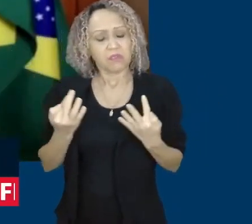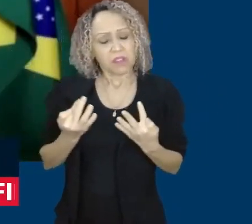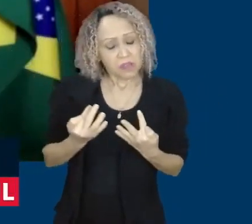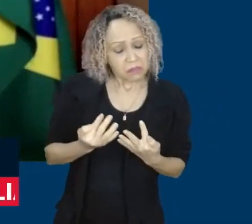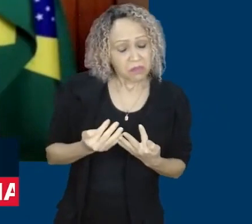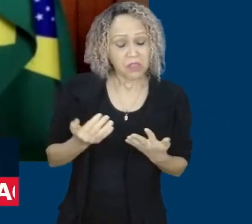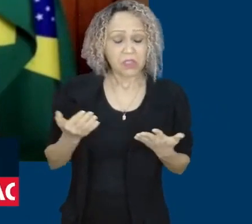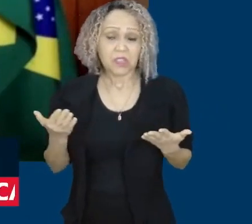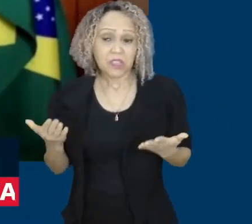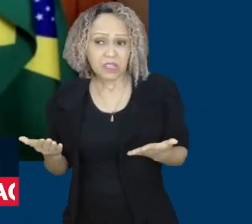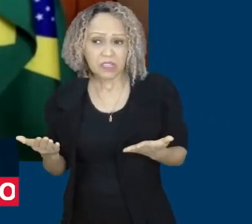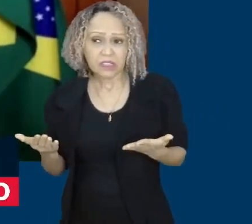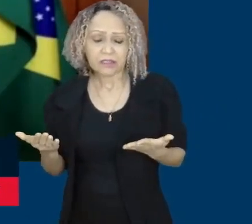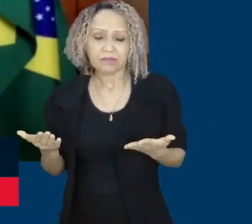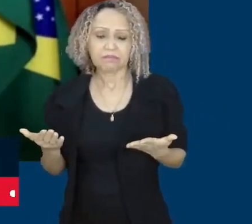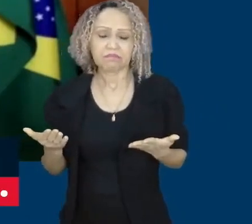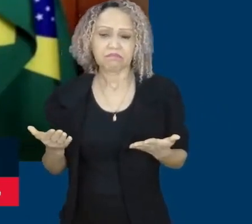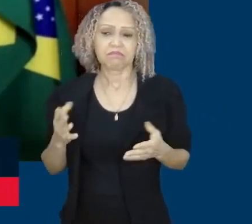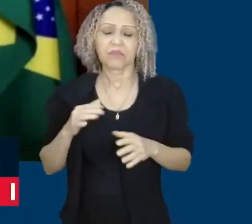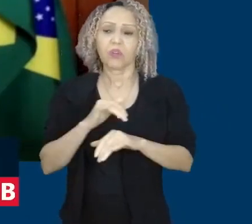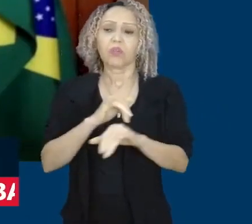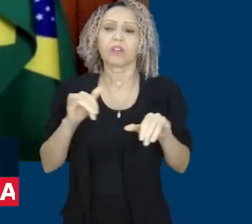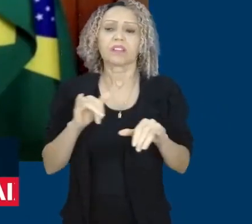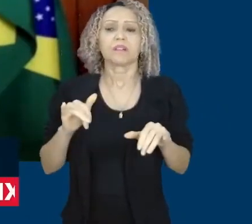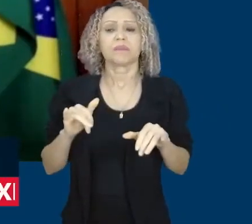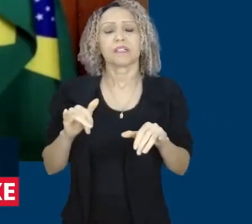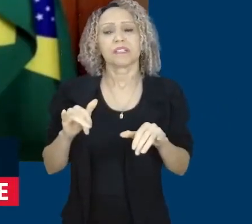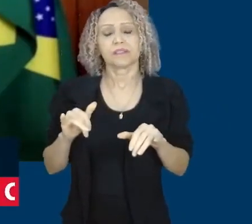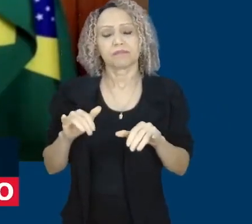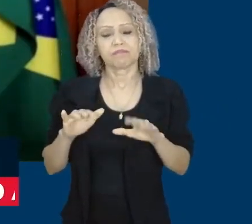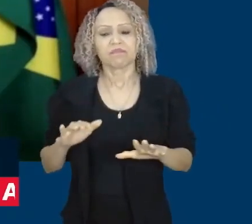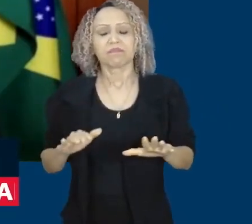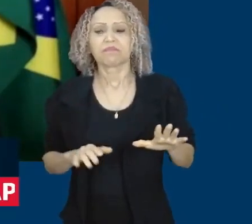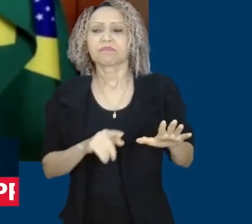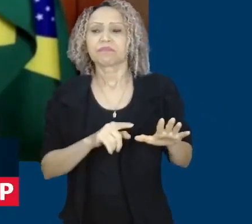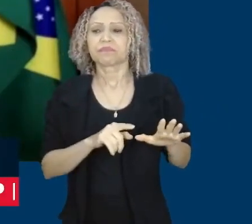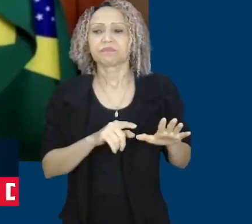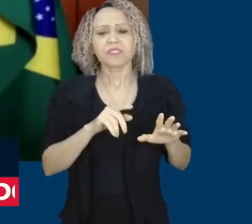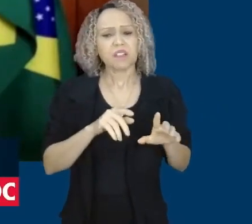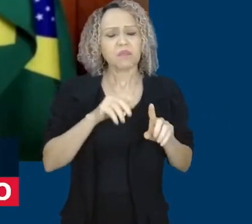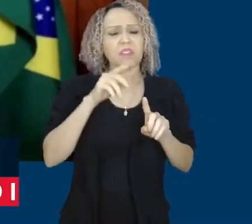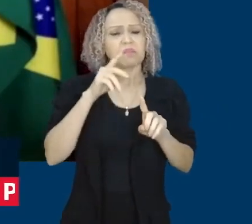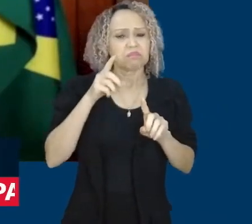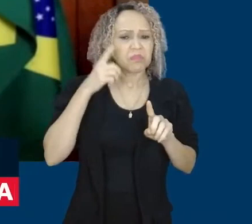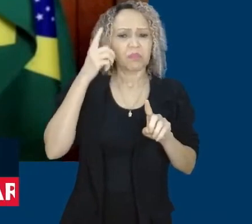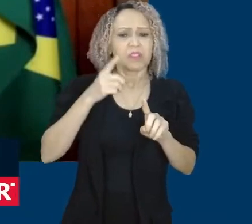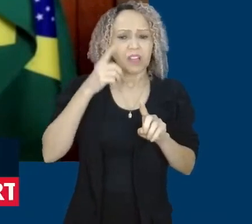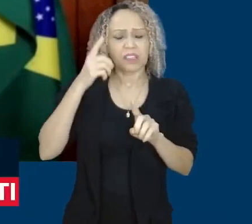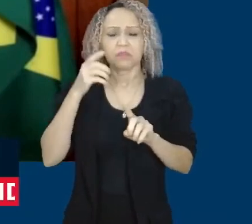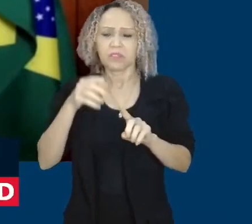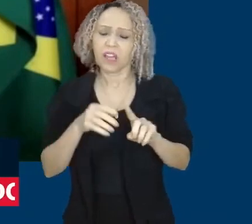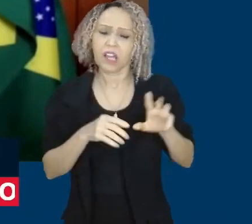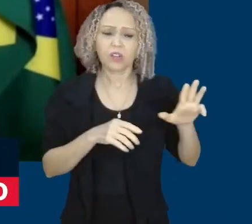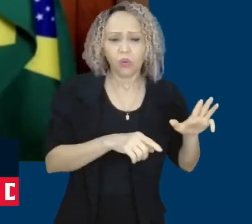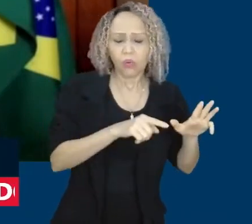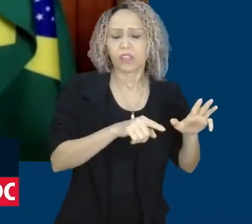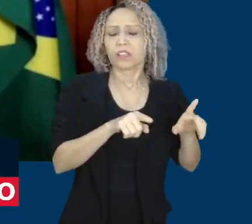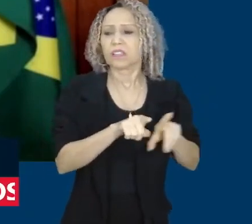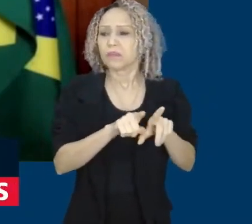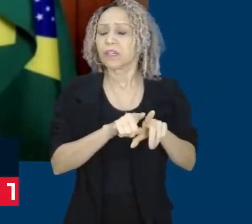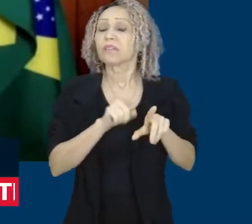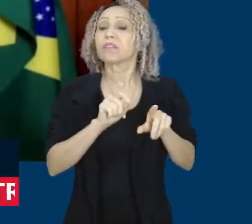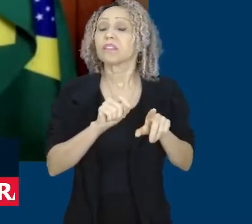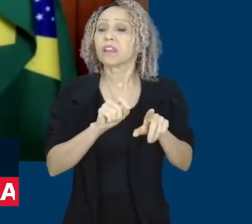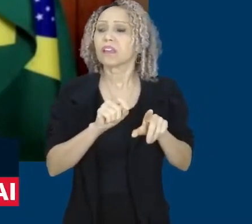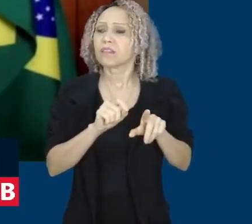campanhas o programa permanente de R$600 para as famílias, e o presidente Lula defendeu na lógica